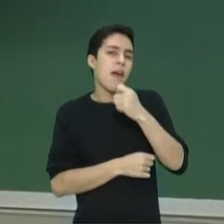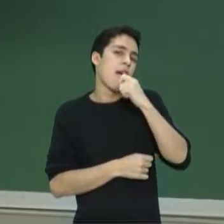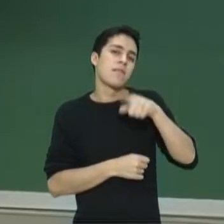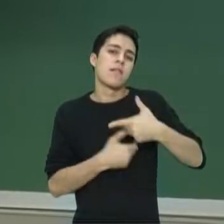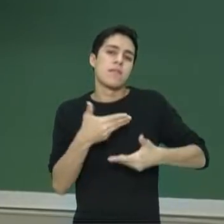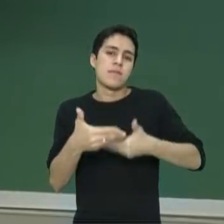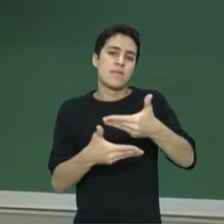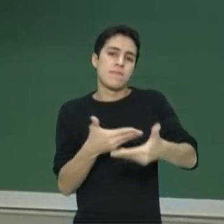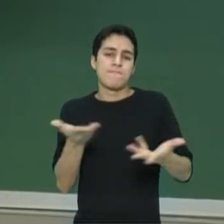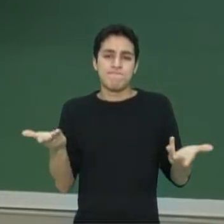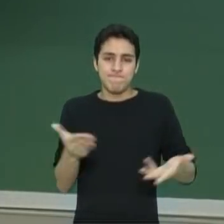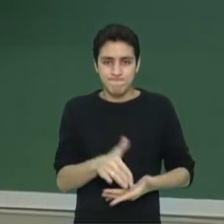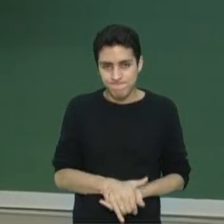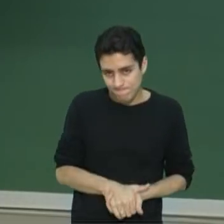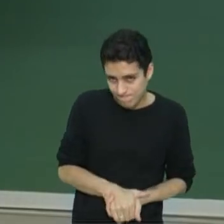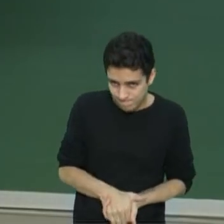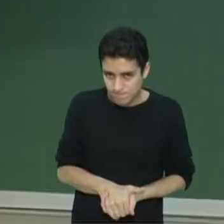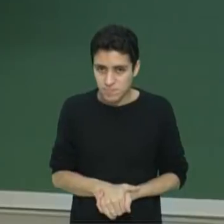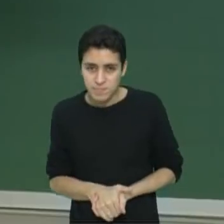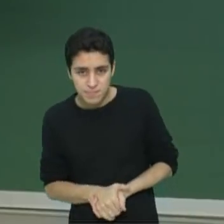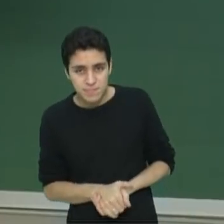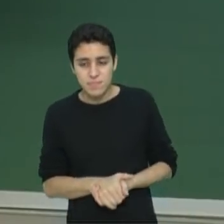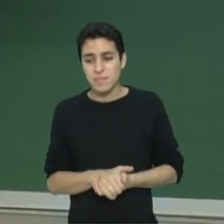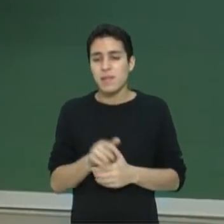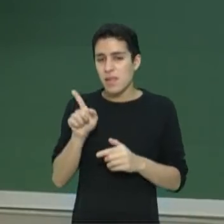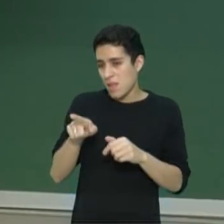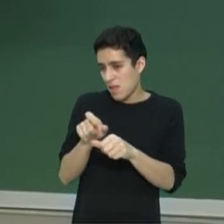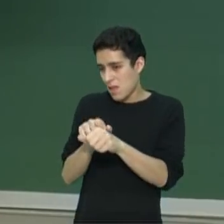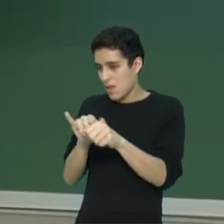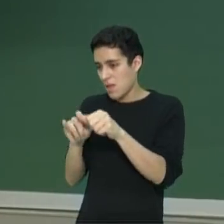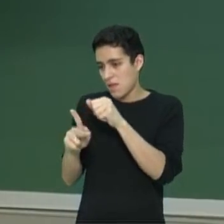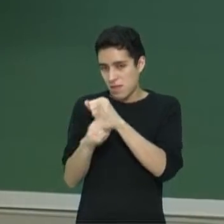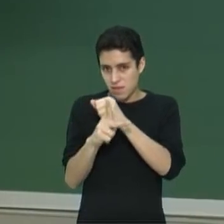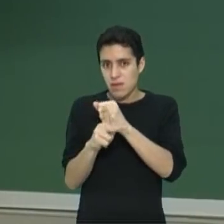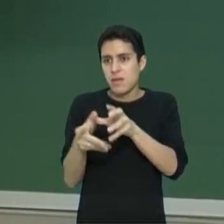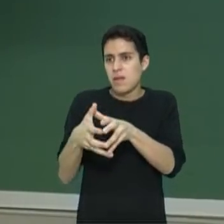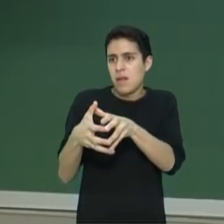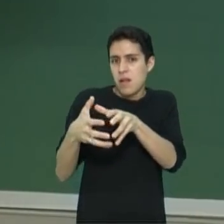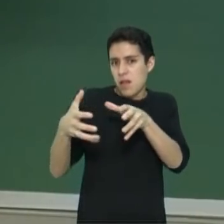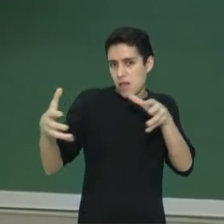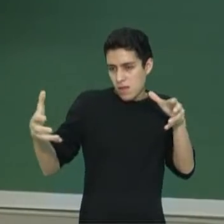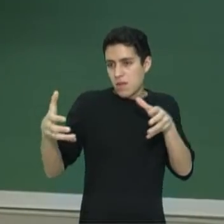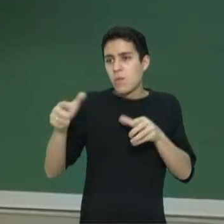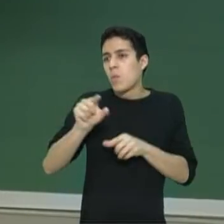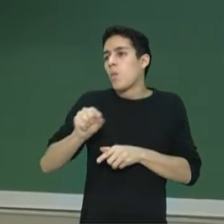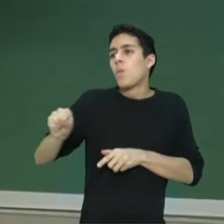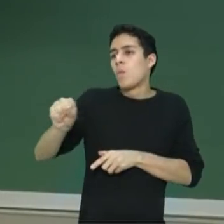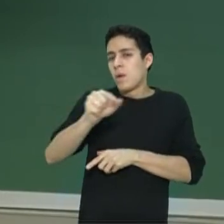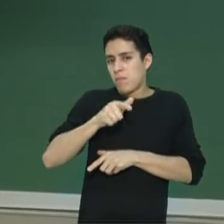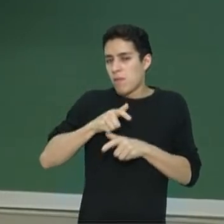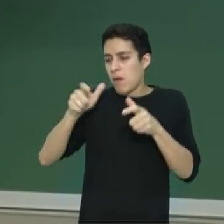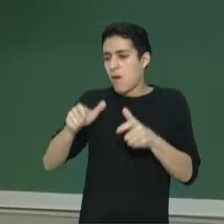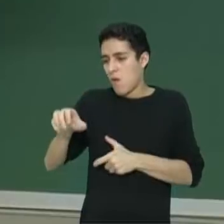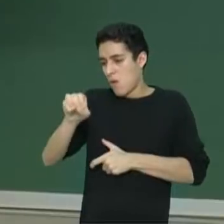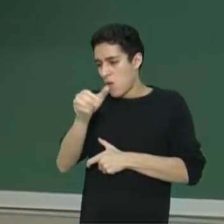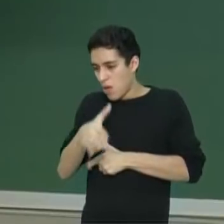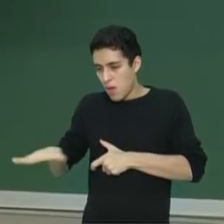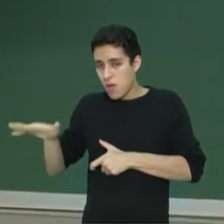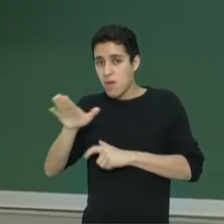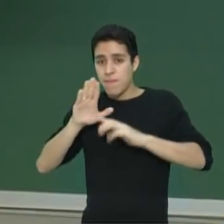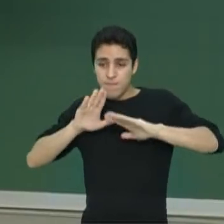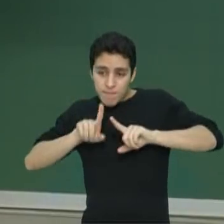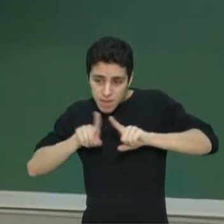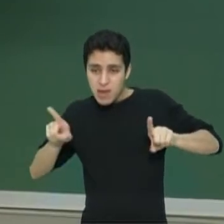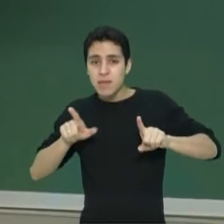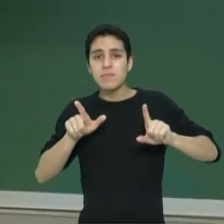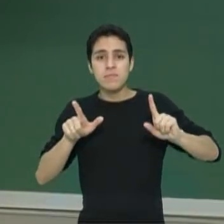desenvolvimento industrial, né? Chama atenção, é uma ilha também das maiores que temos lá na Oceania, e os investimentos